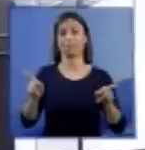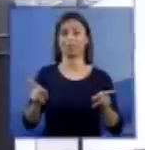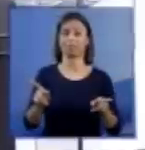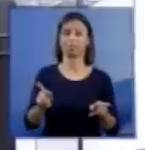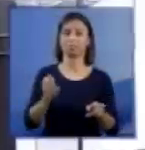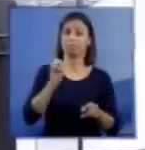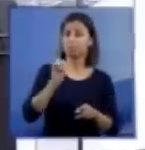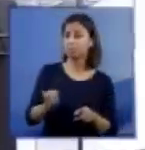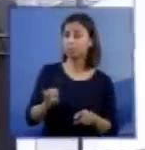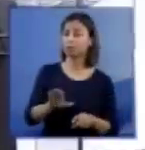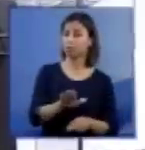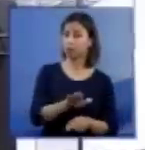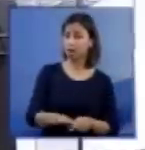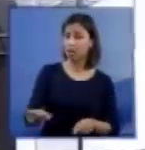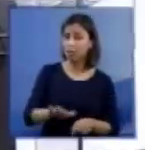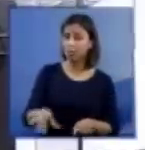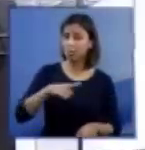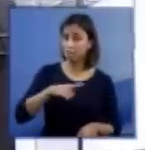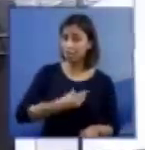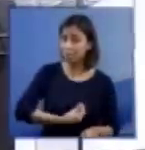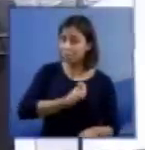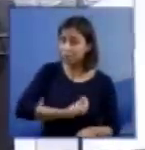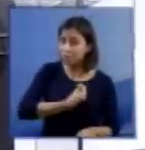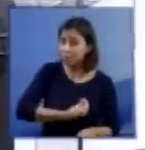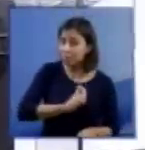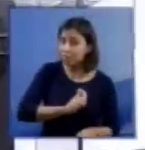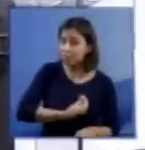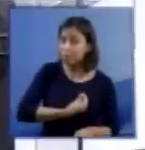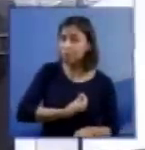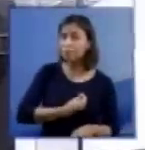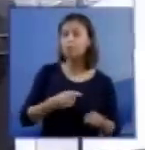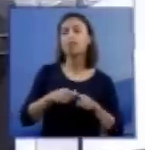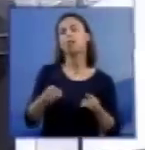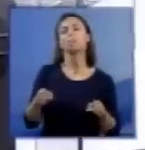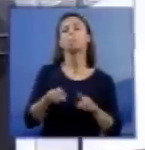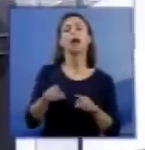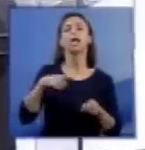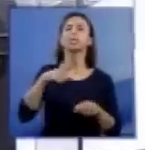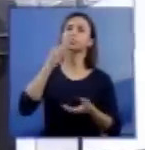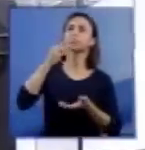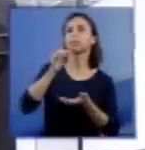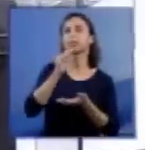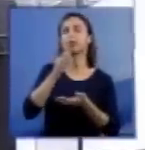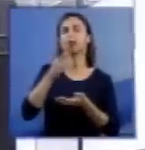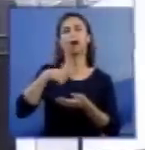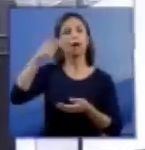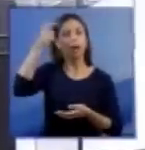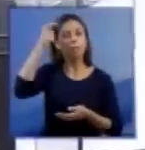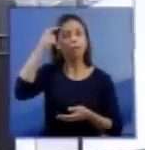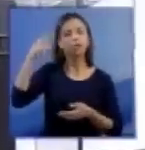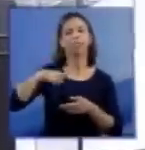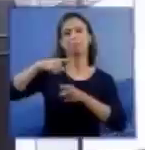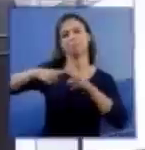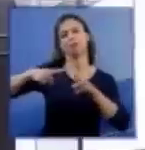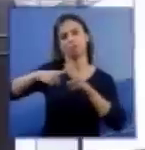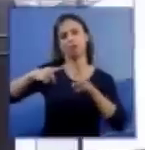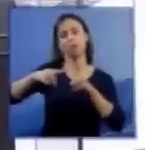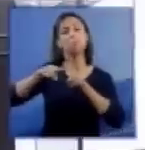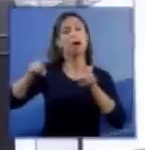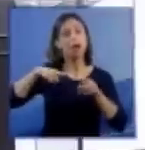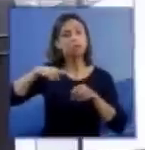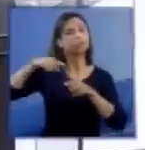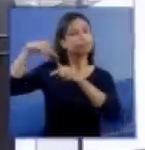criança está viva ela pode não ter toda a formação do do cérebro mas ela tem o tronco